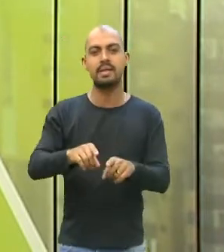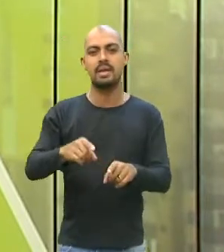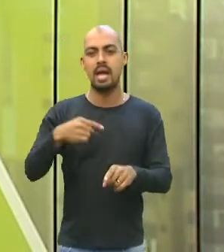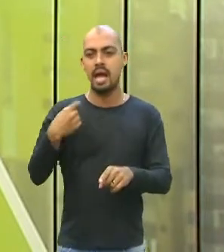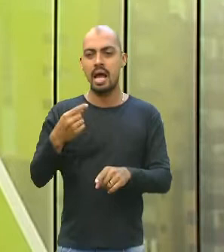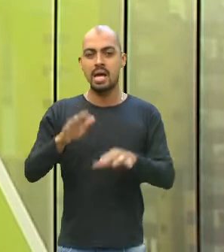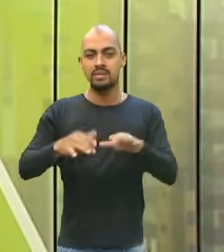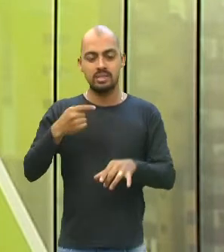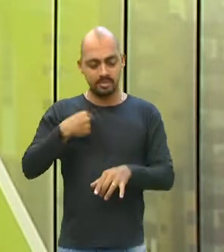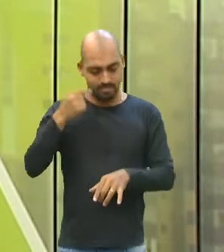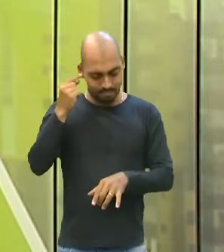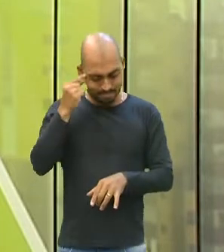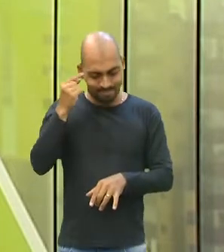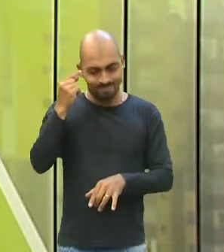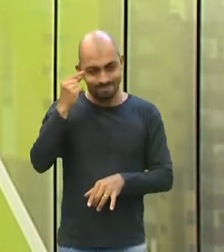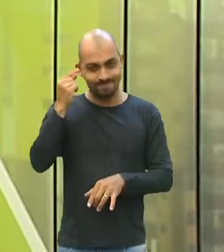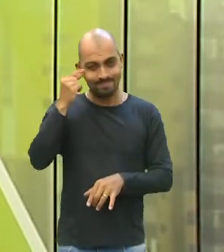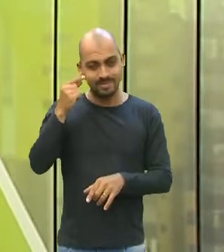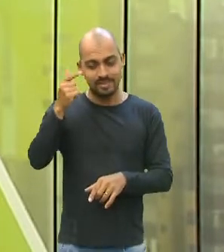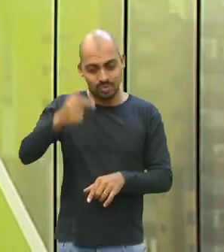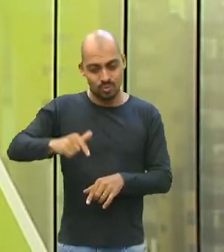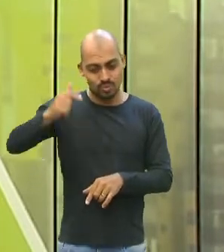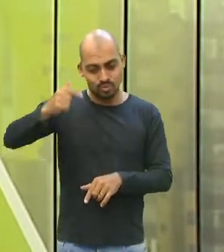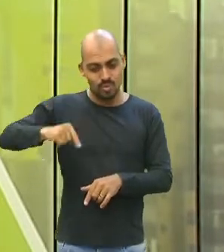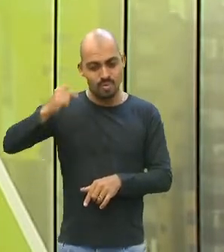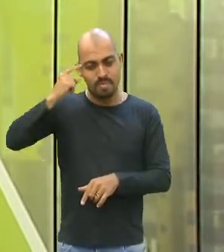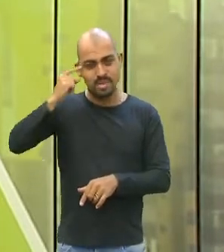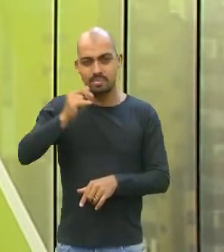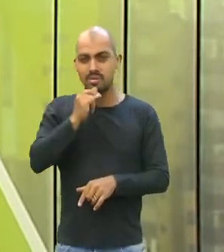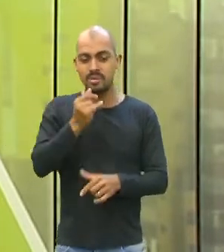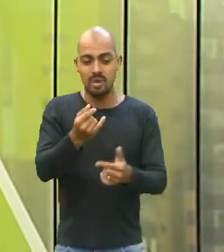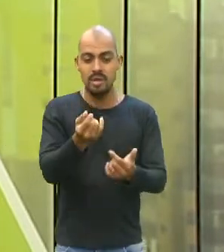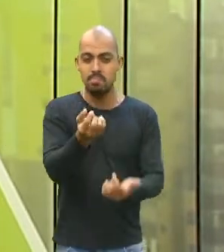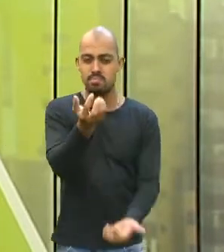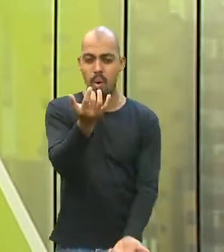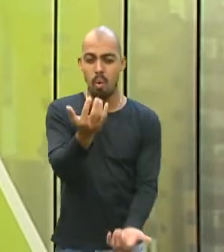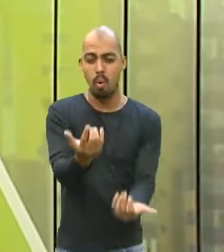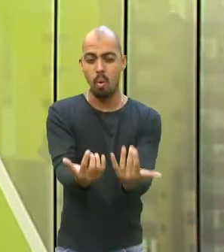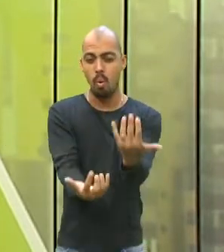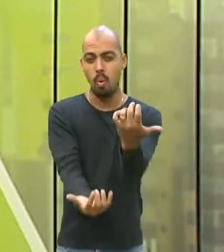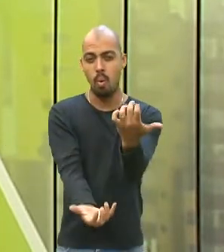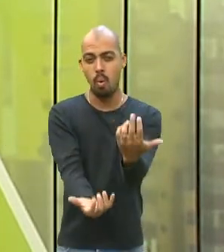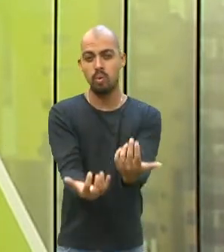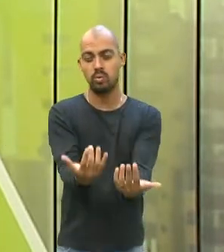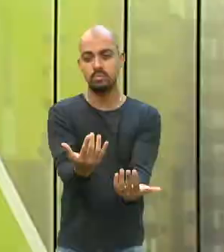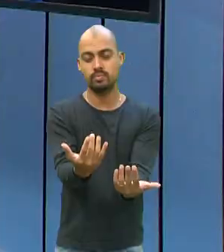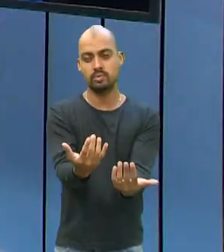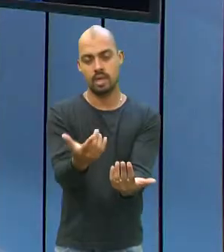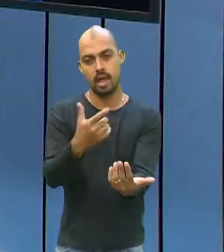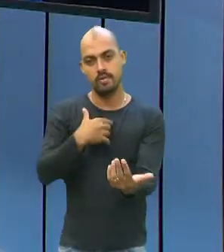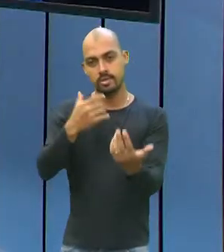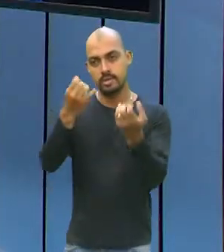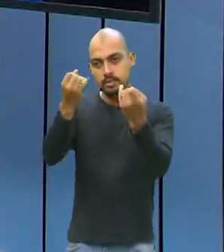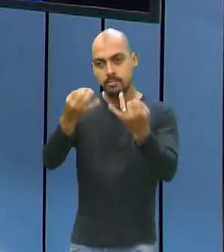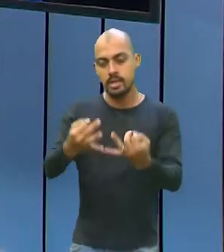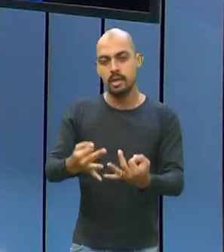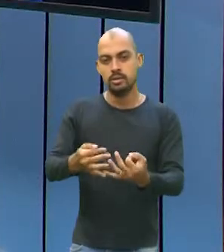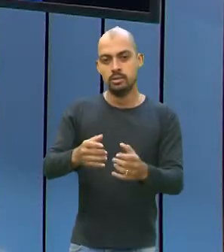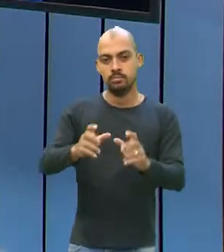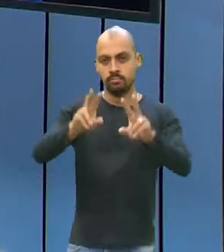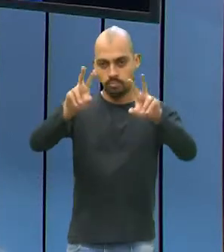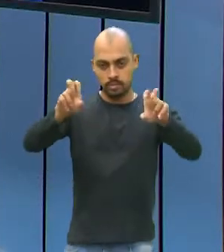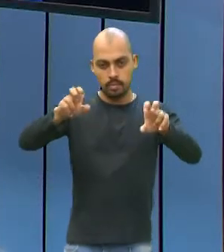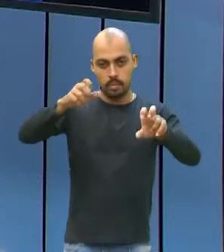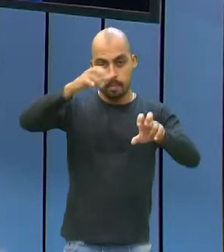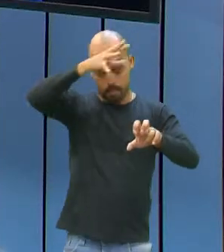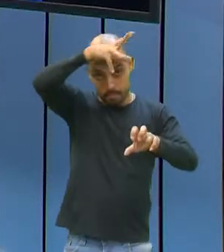gente repensa e pensa nessa questão dos incêndios. A gente está falando lá do Pantanal, que parece estar